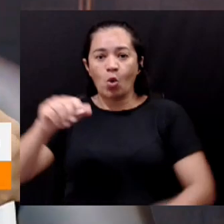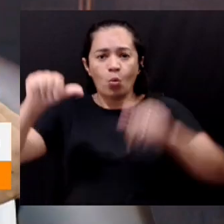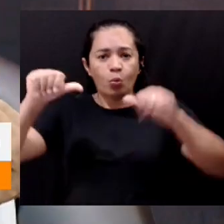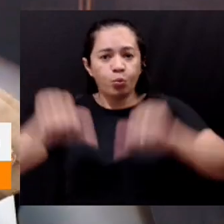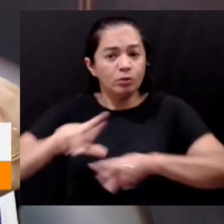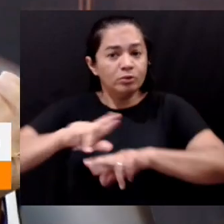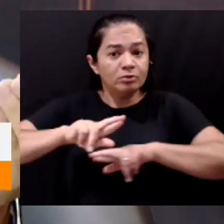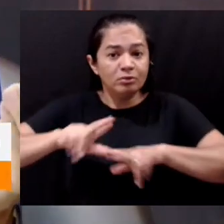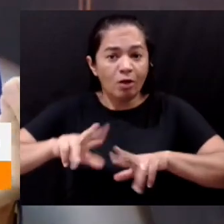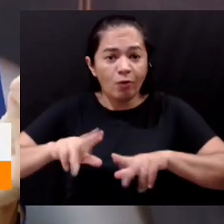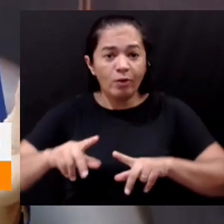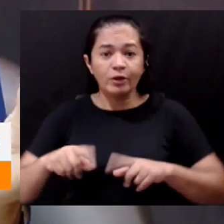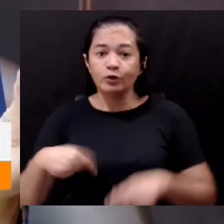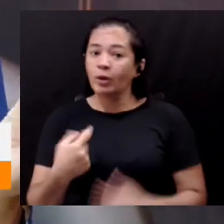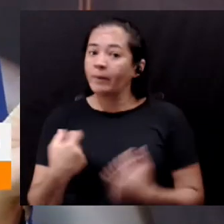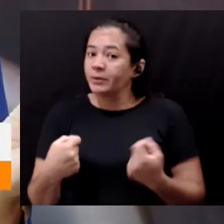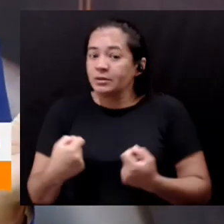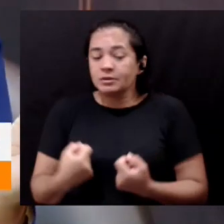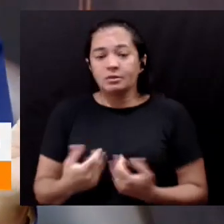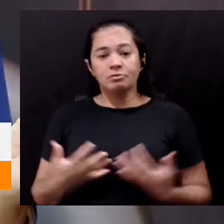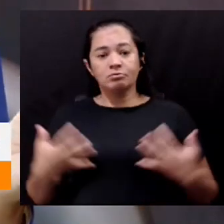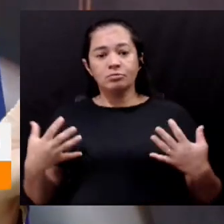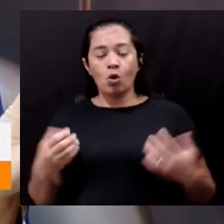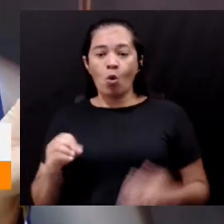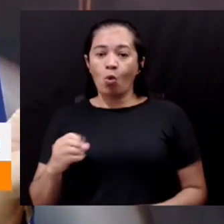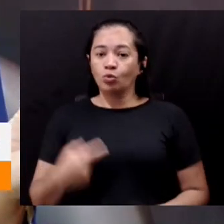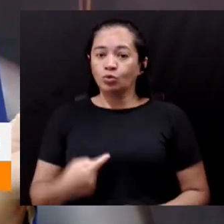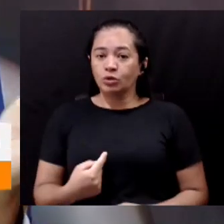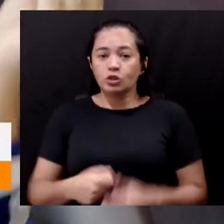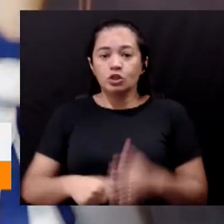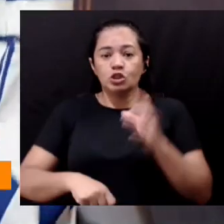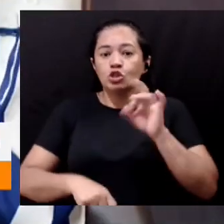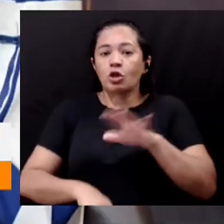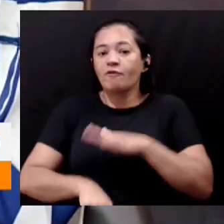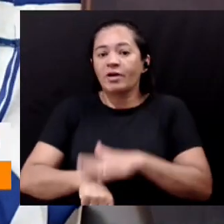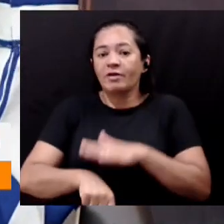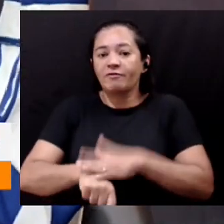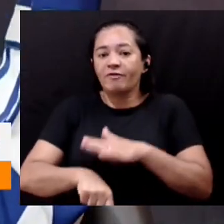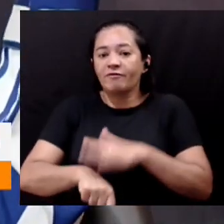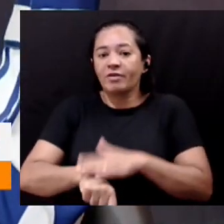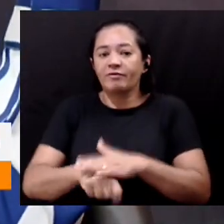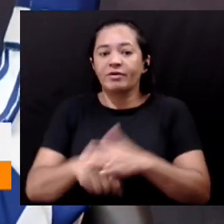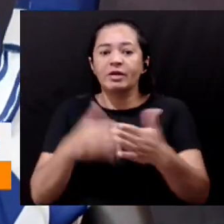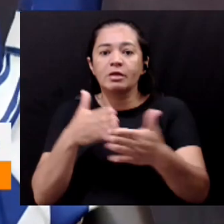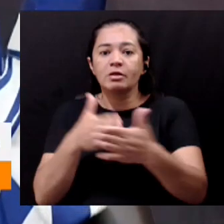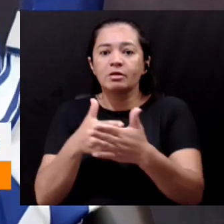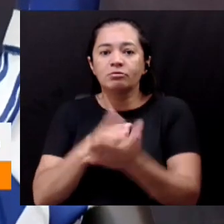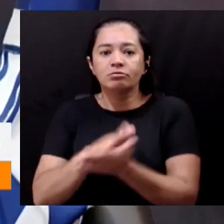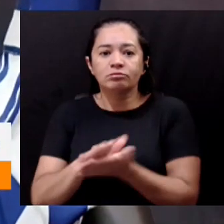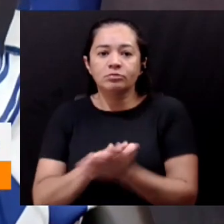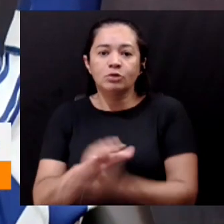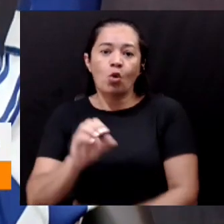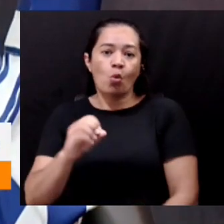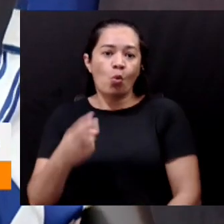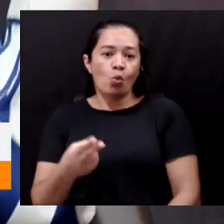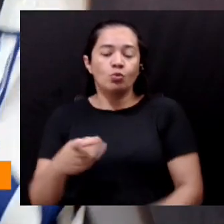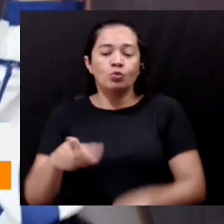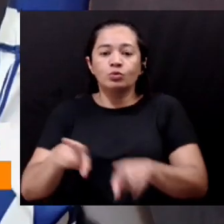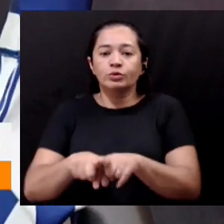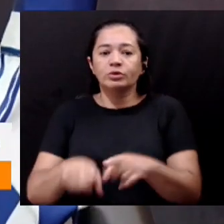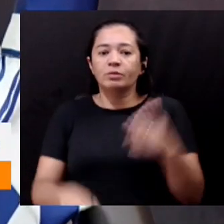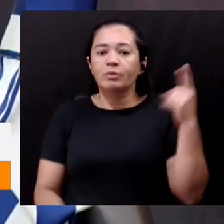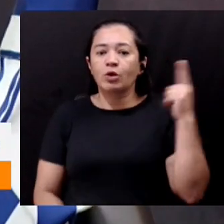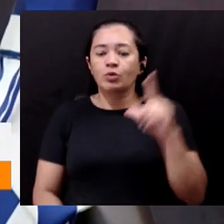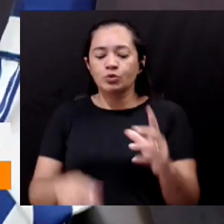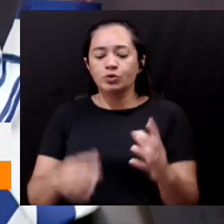fica mergulhado no prazer e no sem limites, sim. ou a gente não consegue também estar no mundo, porque